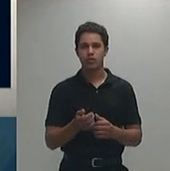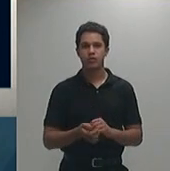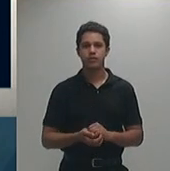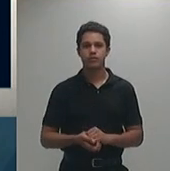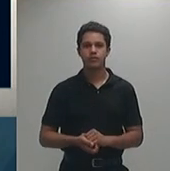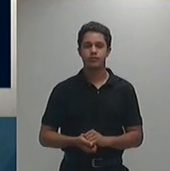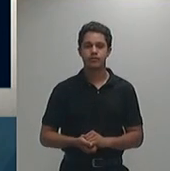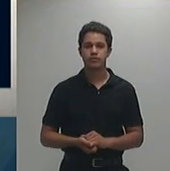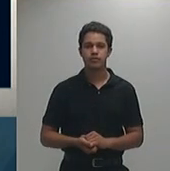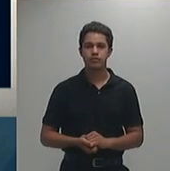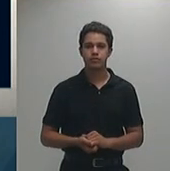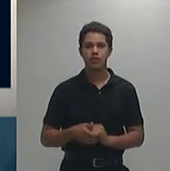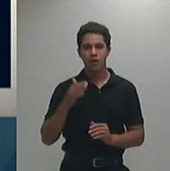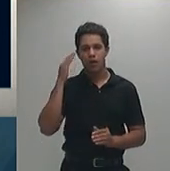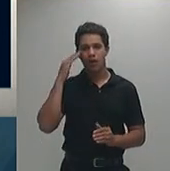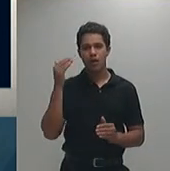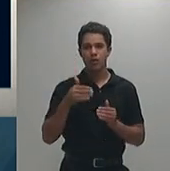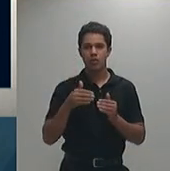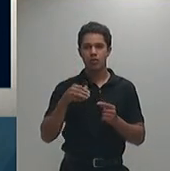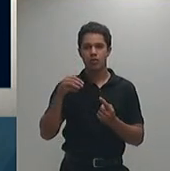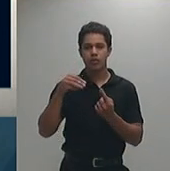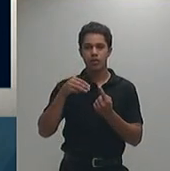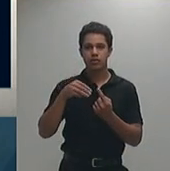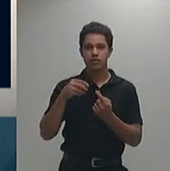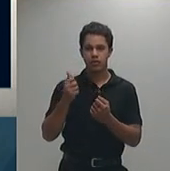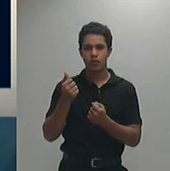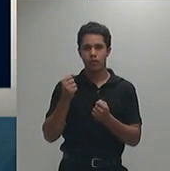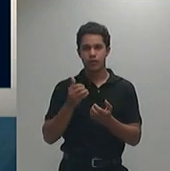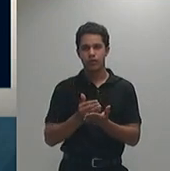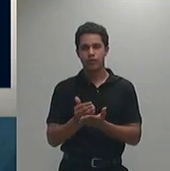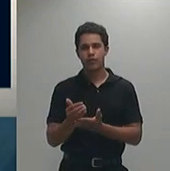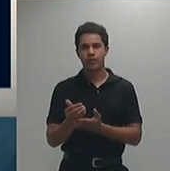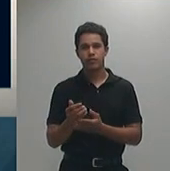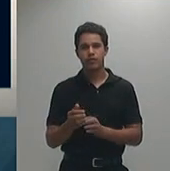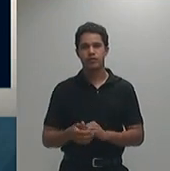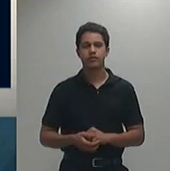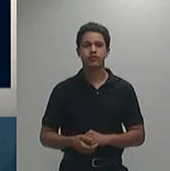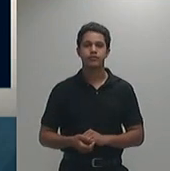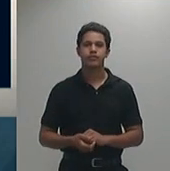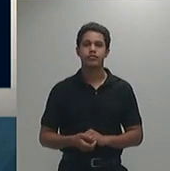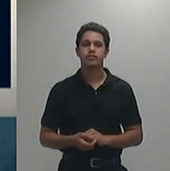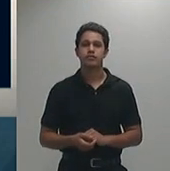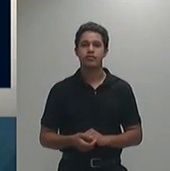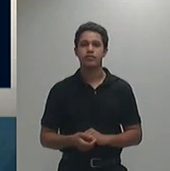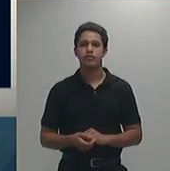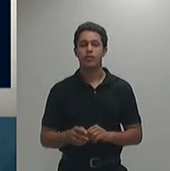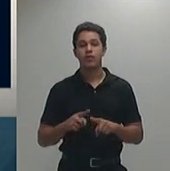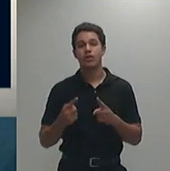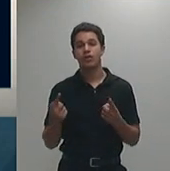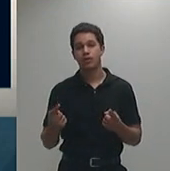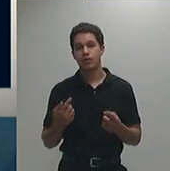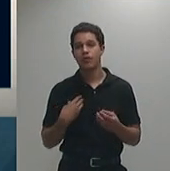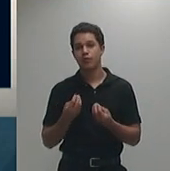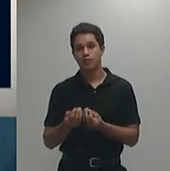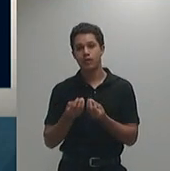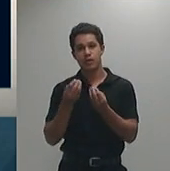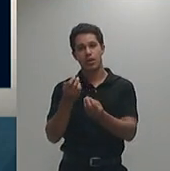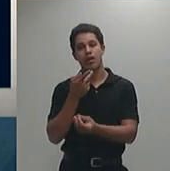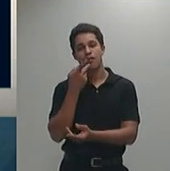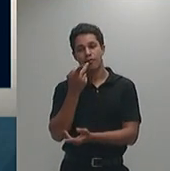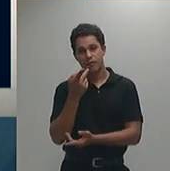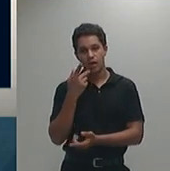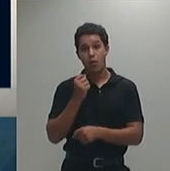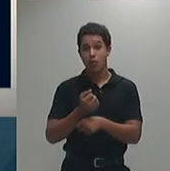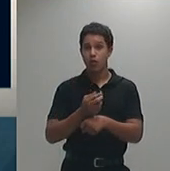um acordo - Salomão acho que podemos fazer assim né Eu tô no meio da rua então passa a palavra ao Doutor Rodrigo